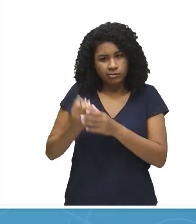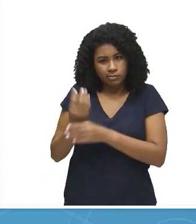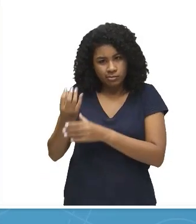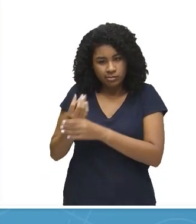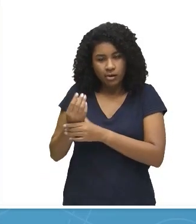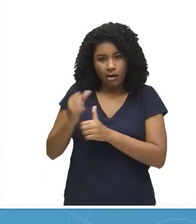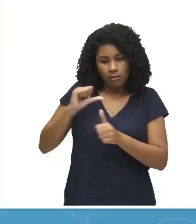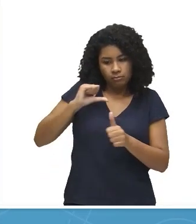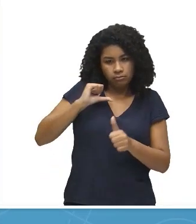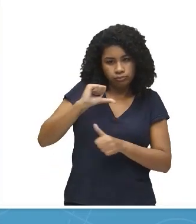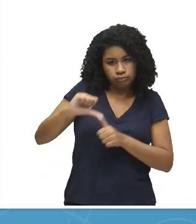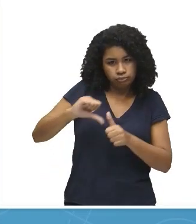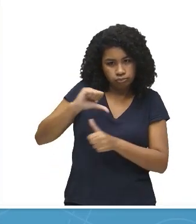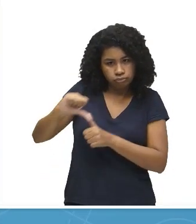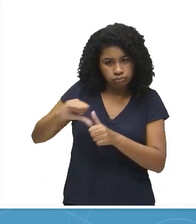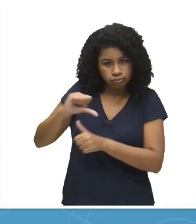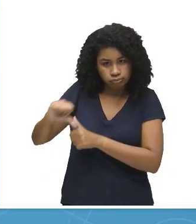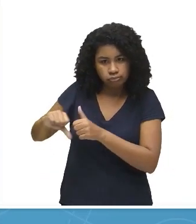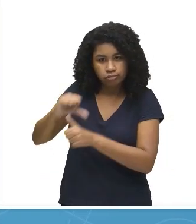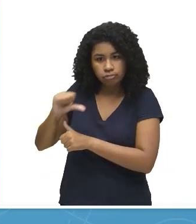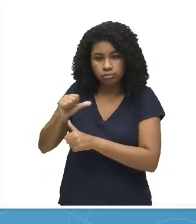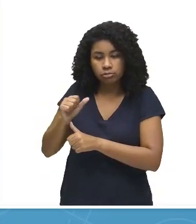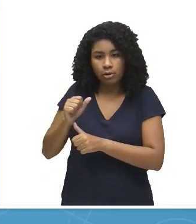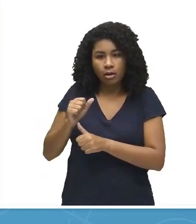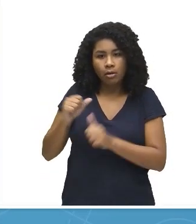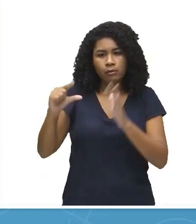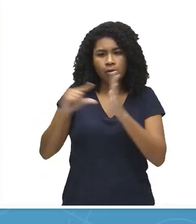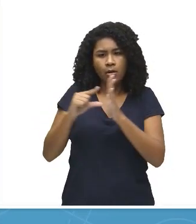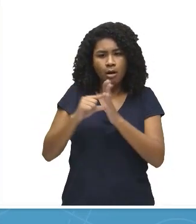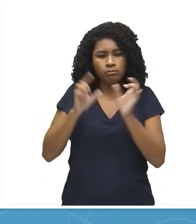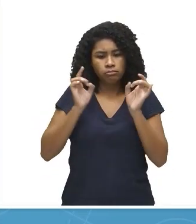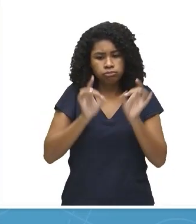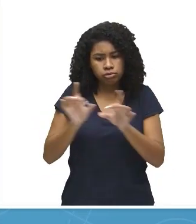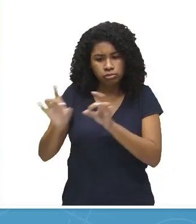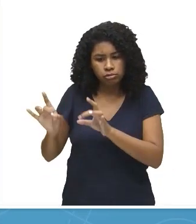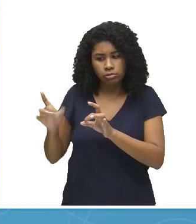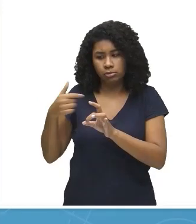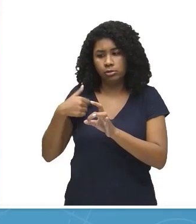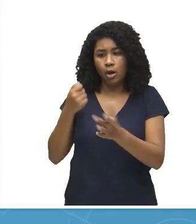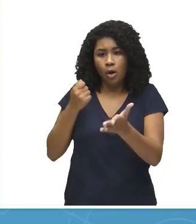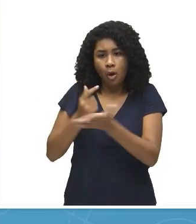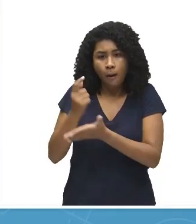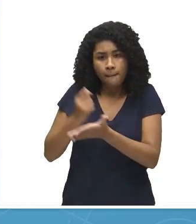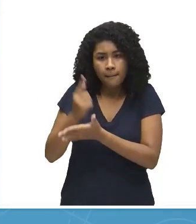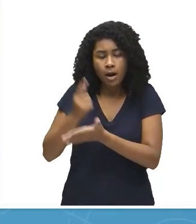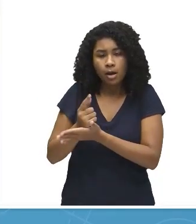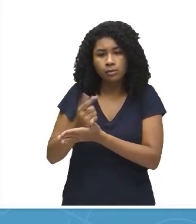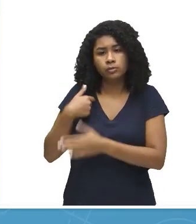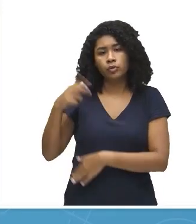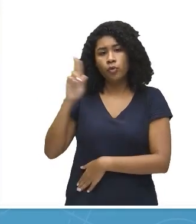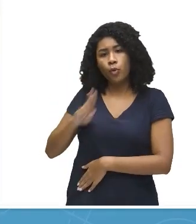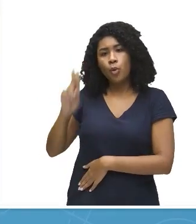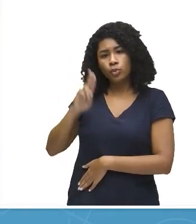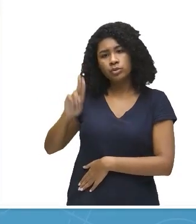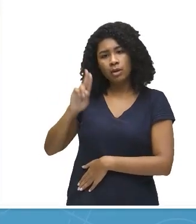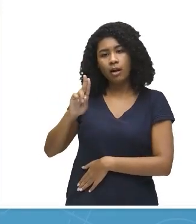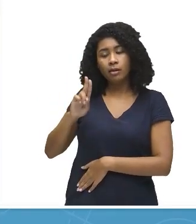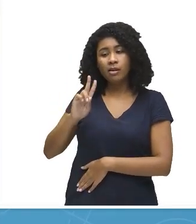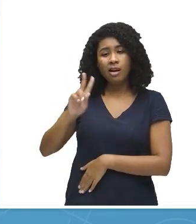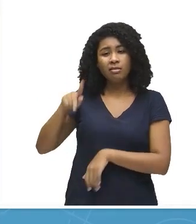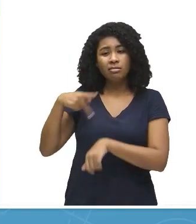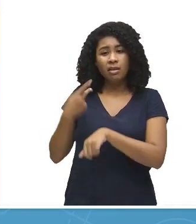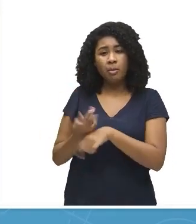indústria de transformação, pela indústria de bens de consumo, mas a indústria de bens de consumos não duráveis, porque ela já vai ter uma